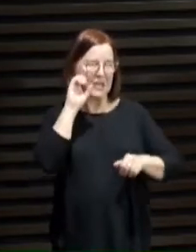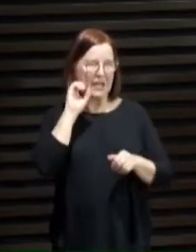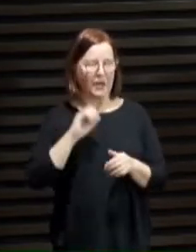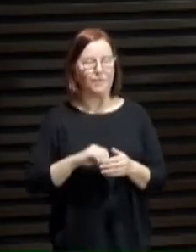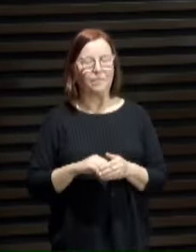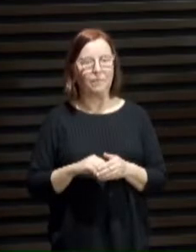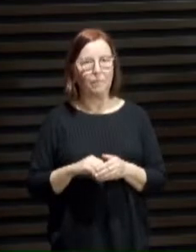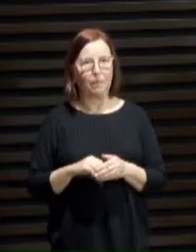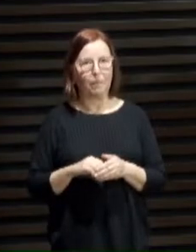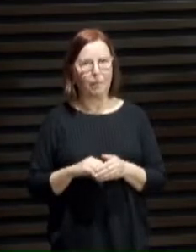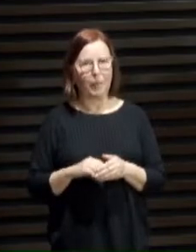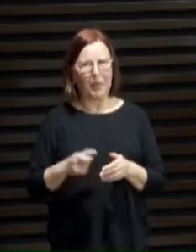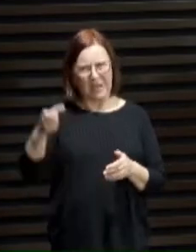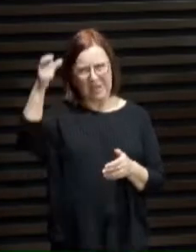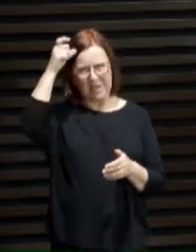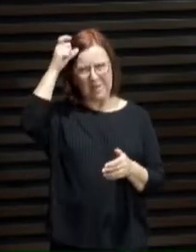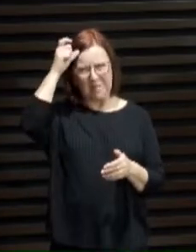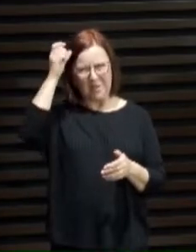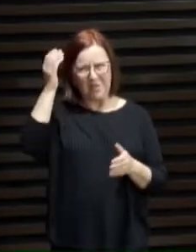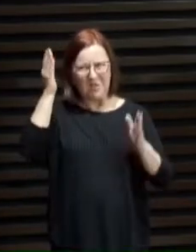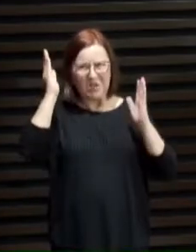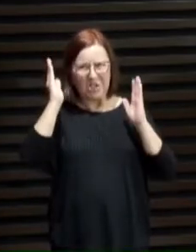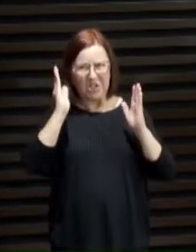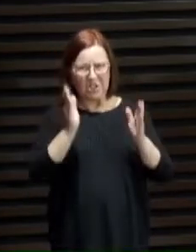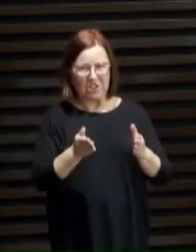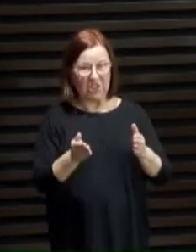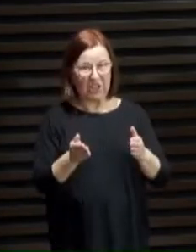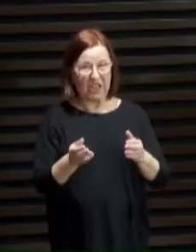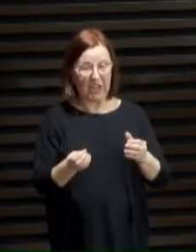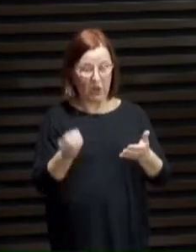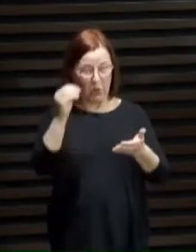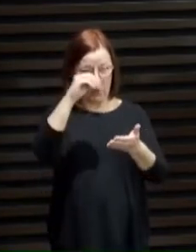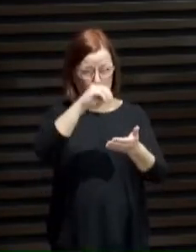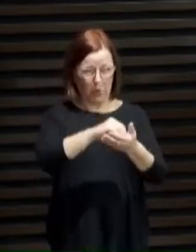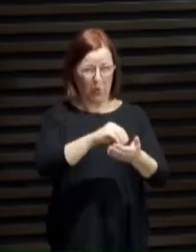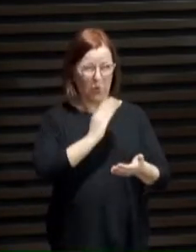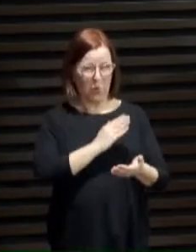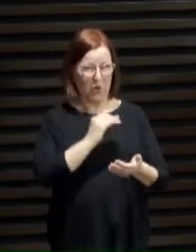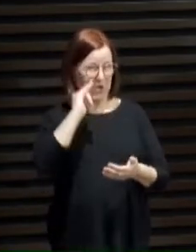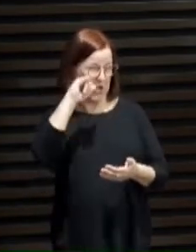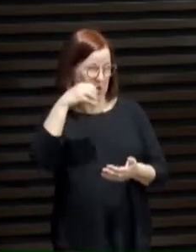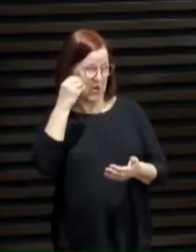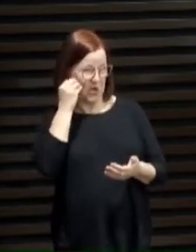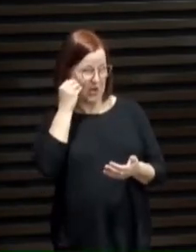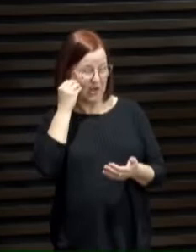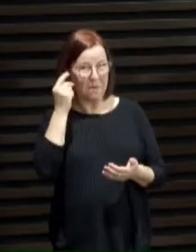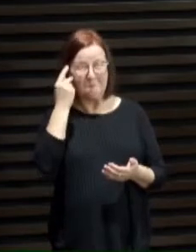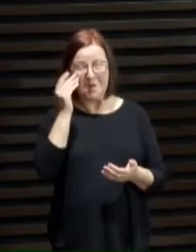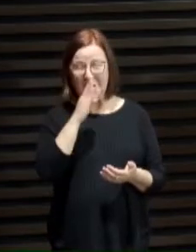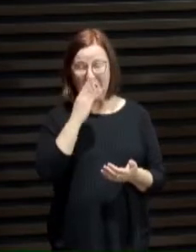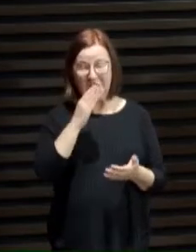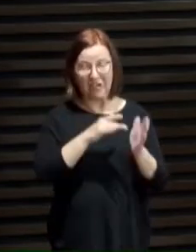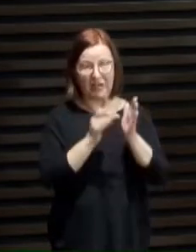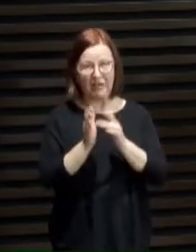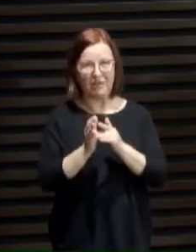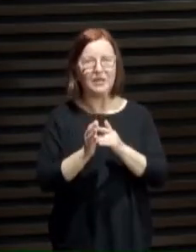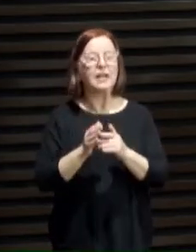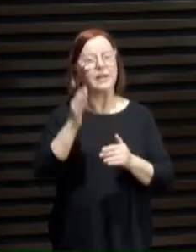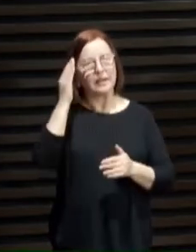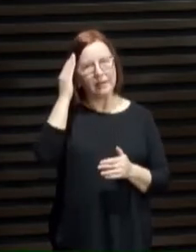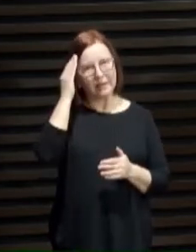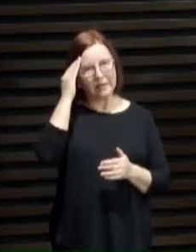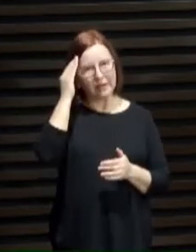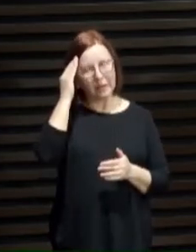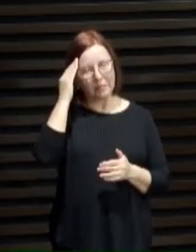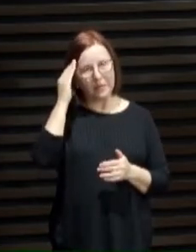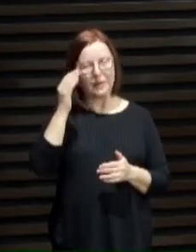no coração de Judas, filho de Simão Iscariotes, que traísse Jesus, sabendo este que o Pai tinha confiado tudo em suas mãos, e